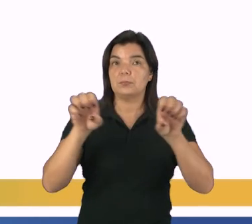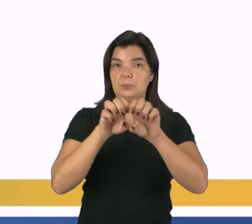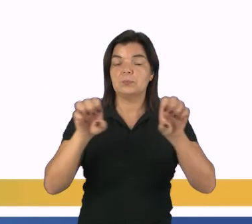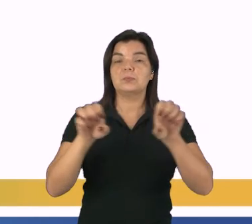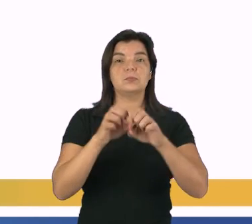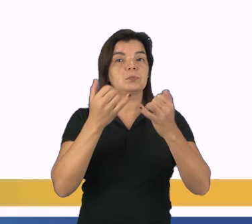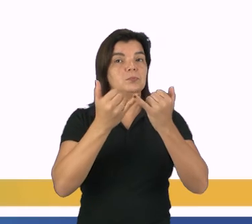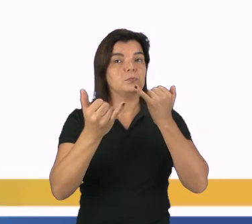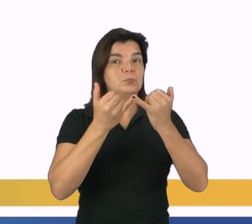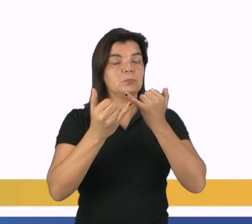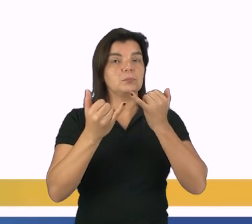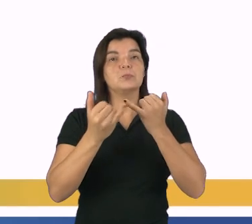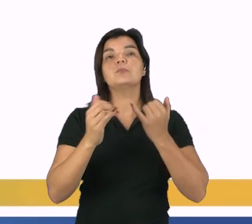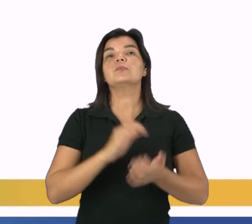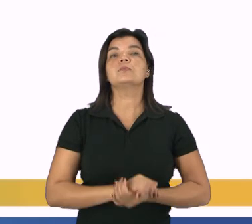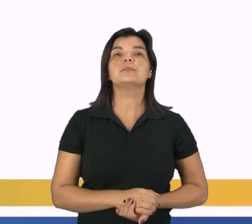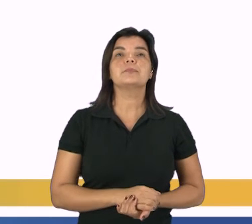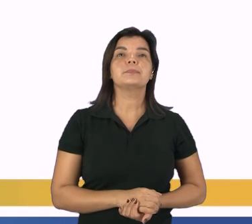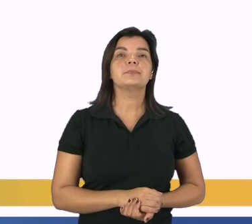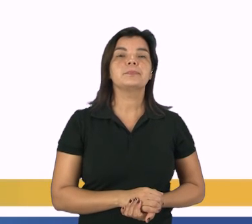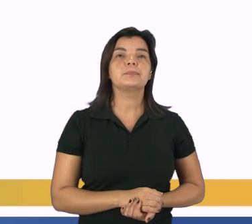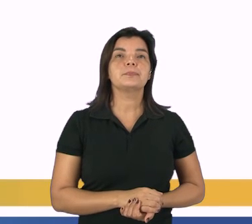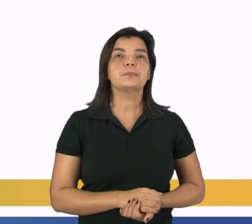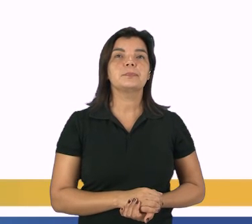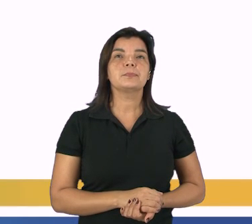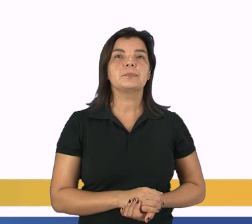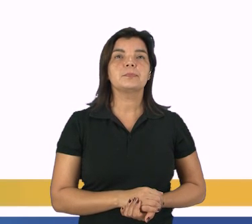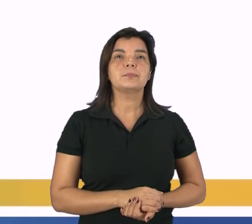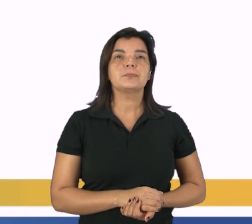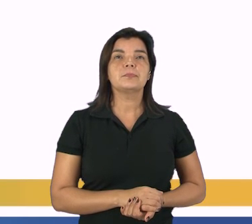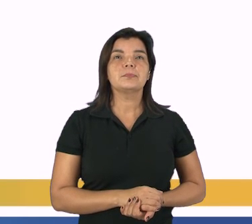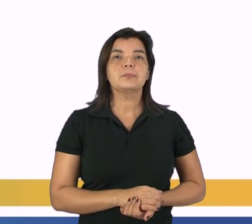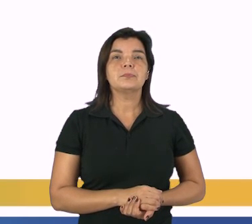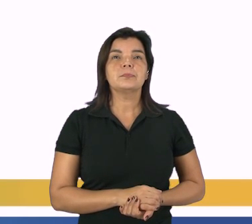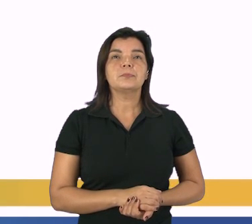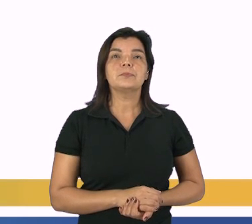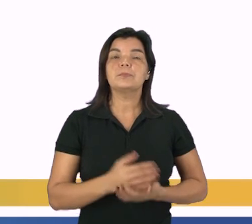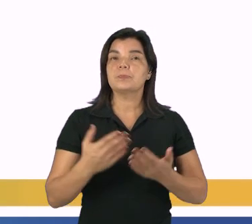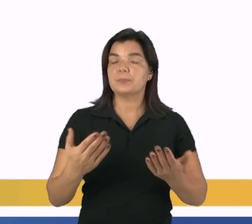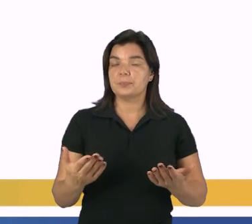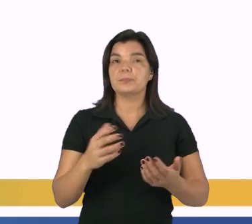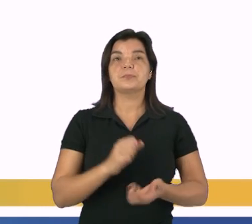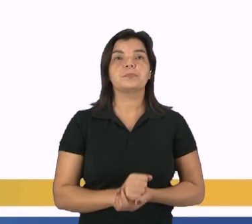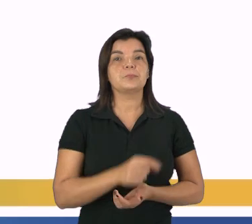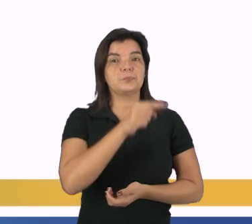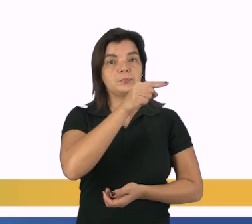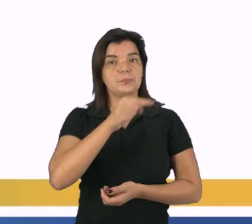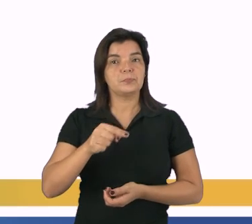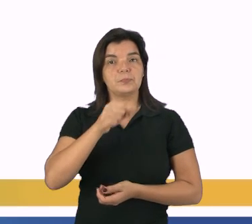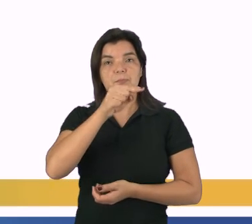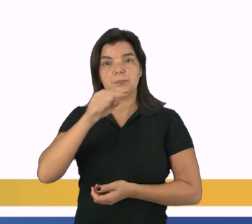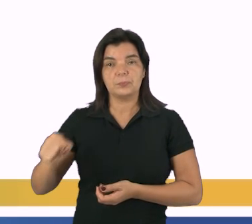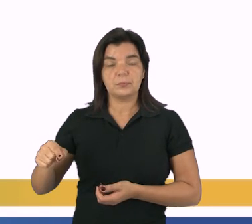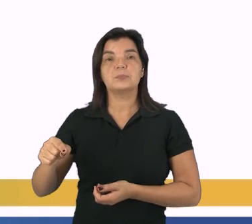Constante, carga 1, carga 2, distância ao quadrado. Como é que eu calculo a força gravitacional? Constante de